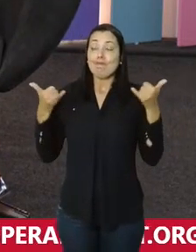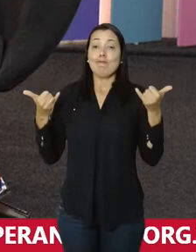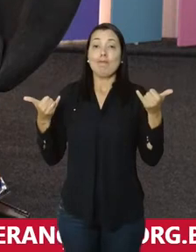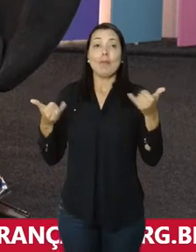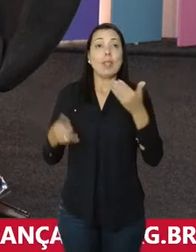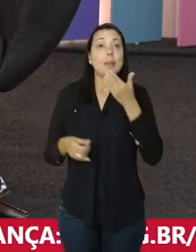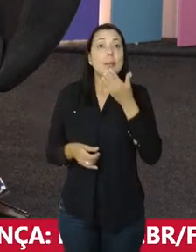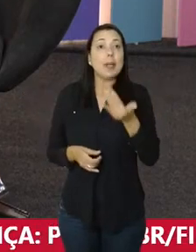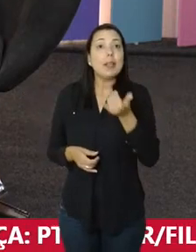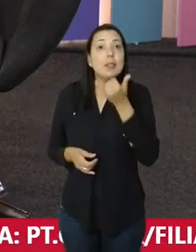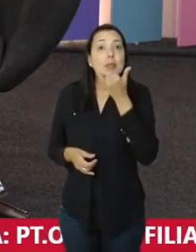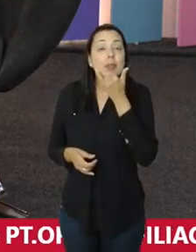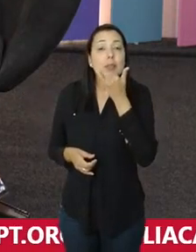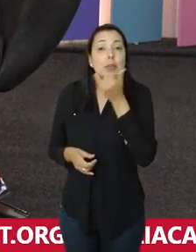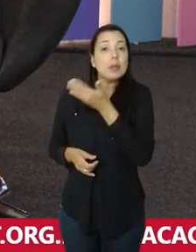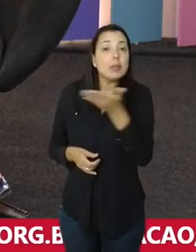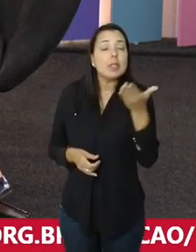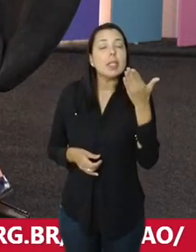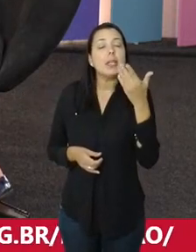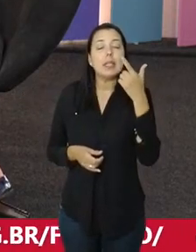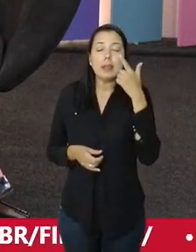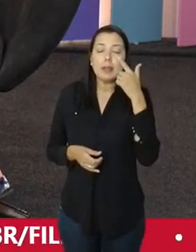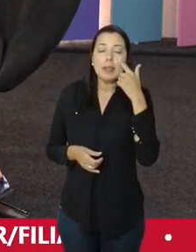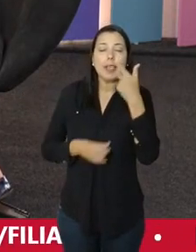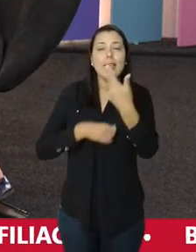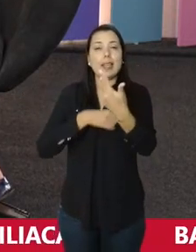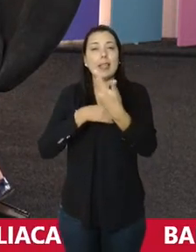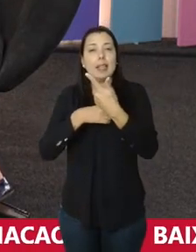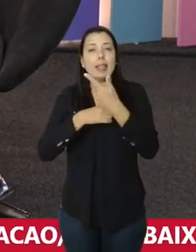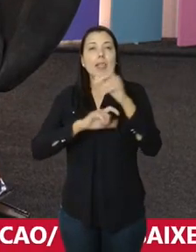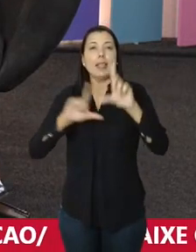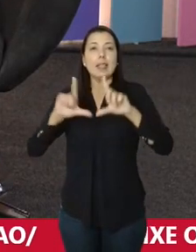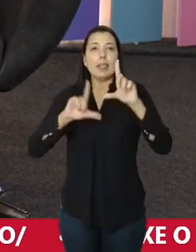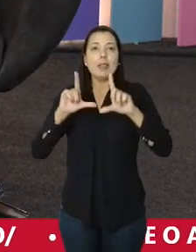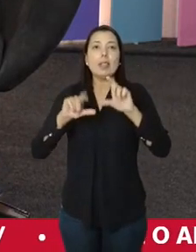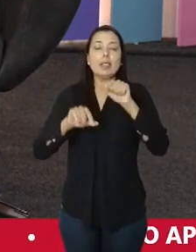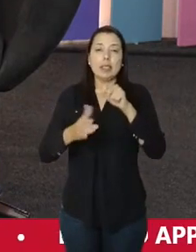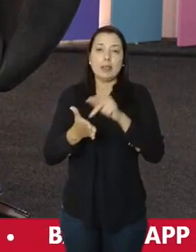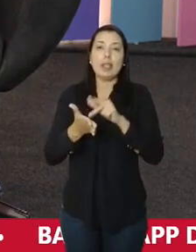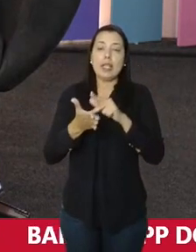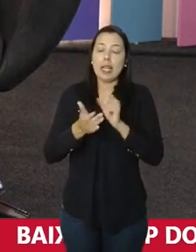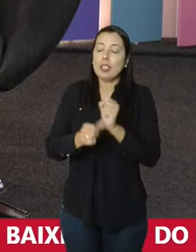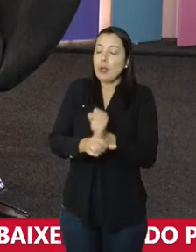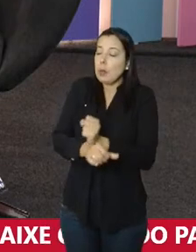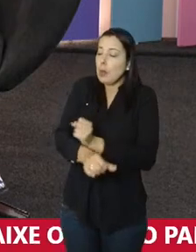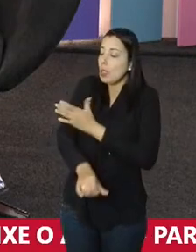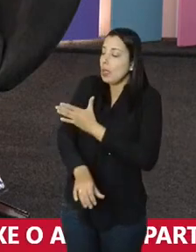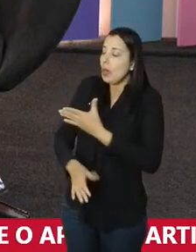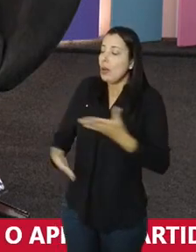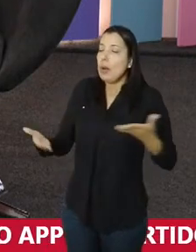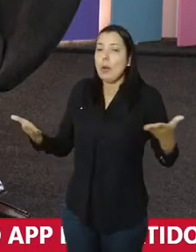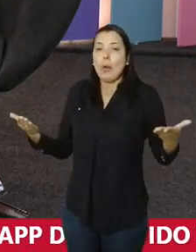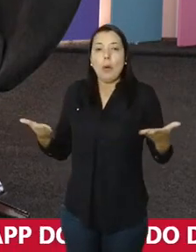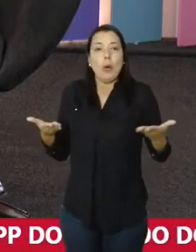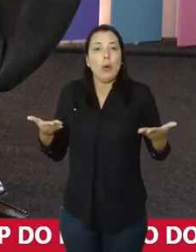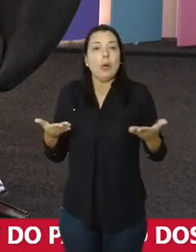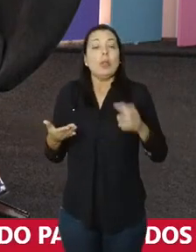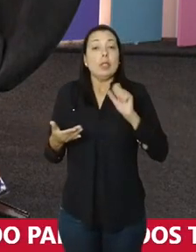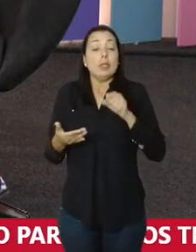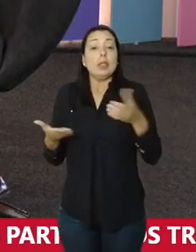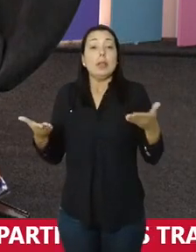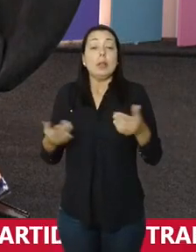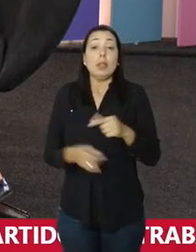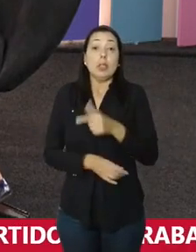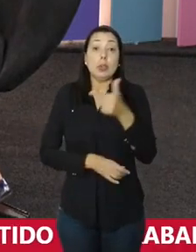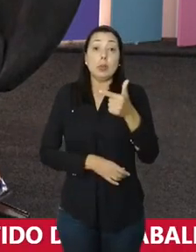Peço até desculpa a você que me acompanha na TV e me ouve pela rádio. Eu realmente fico muito emocionada numa data de hoje e de estar agora